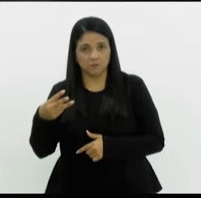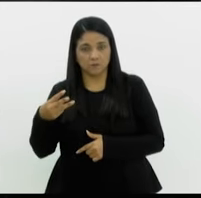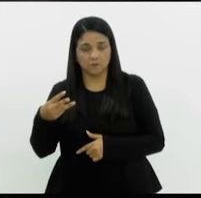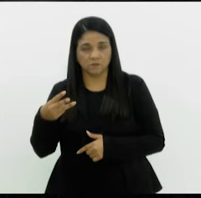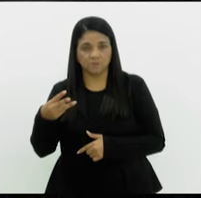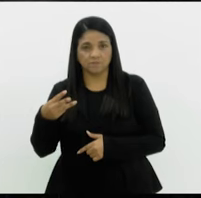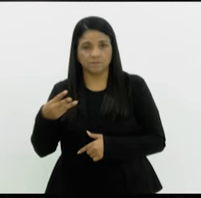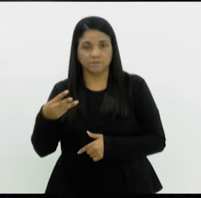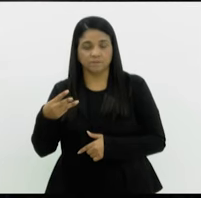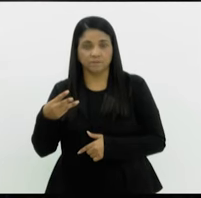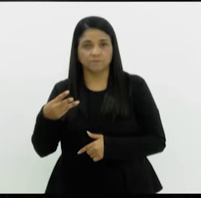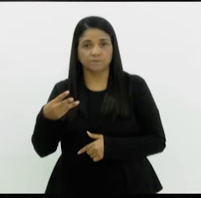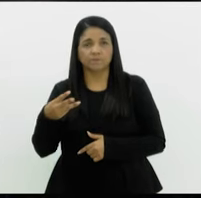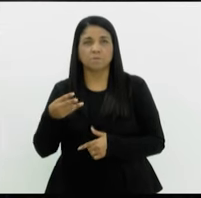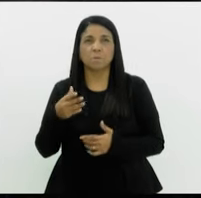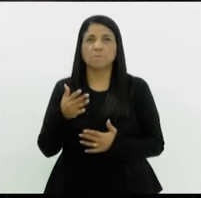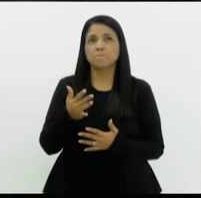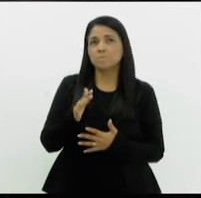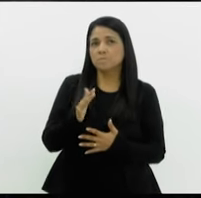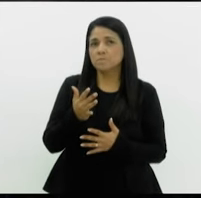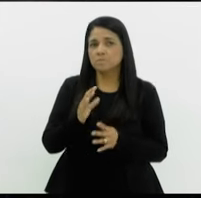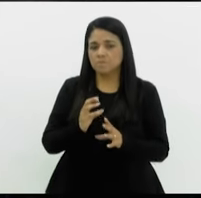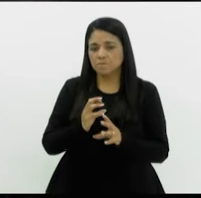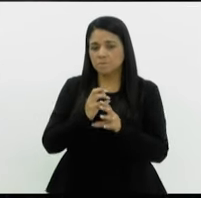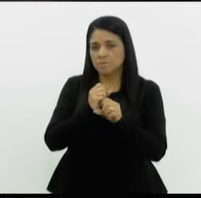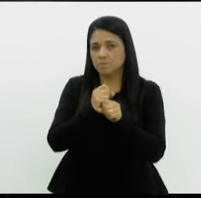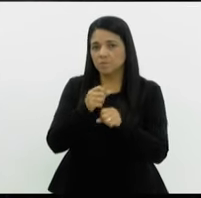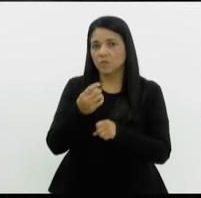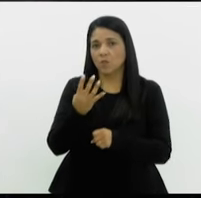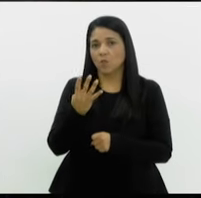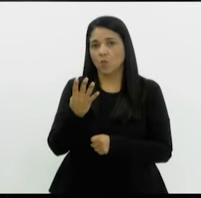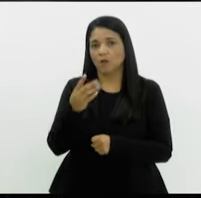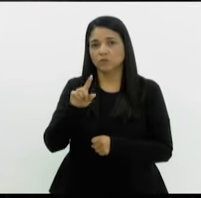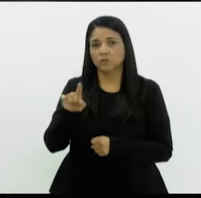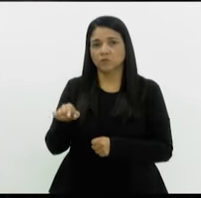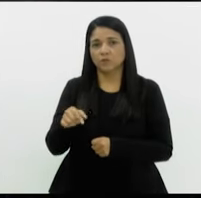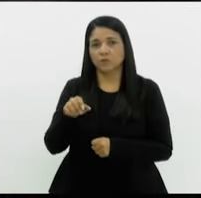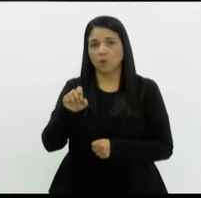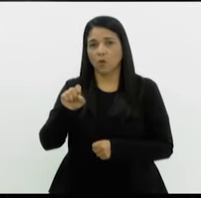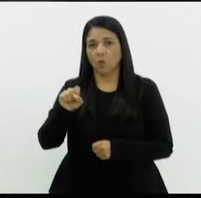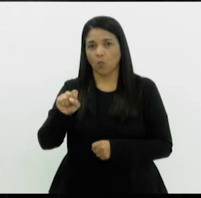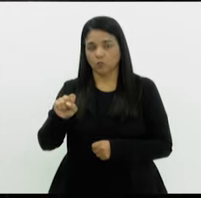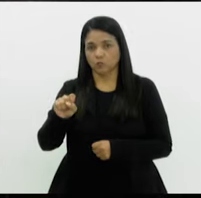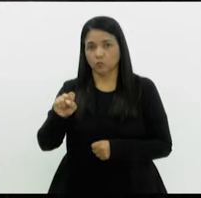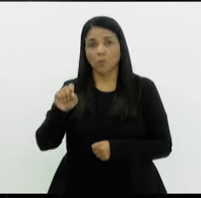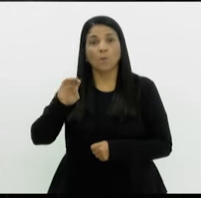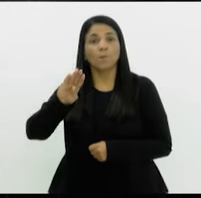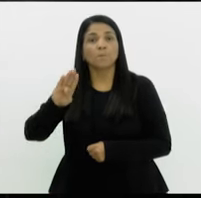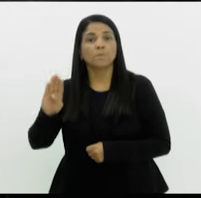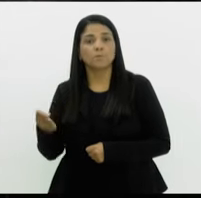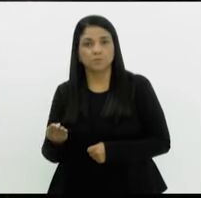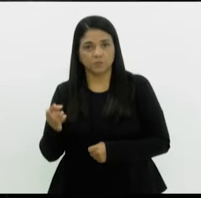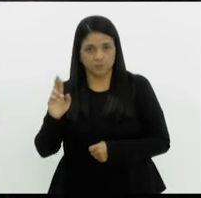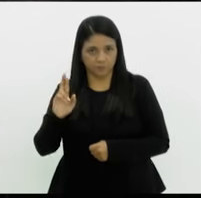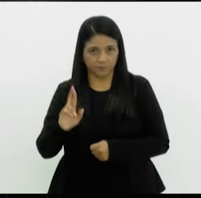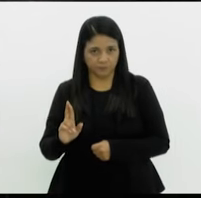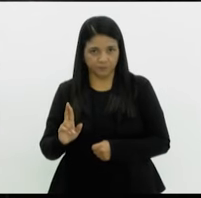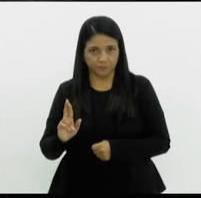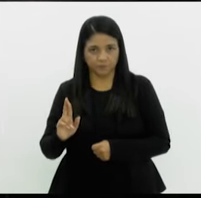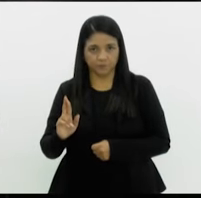que corresponde aproximadamente a 4,8 bilhões de